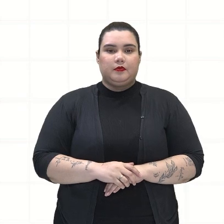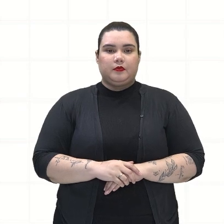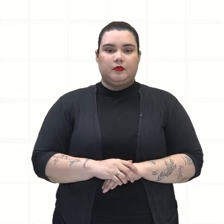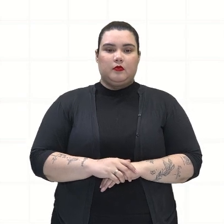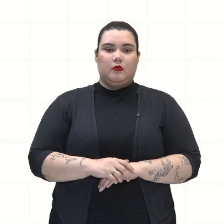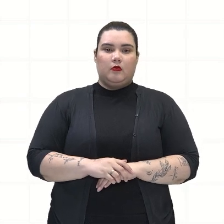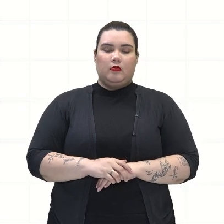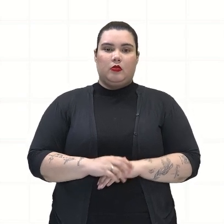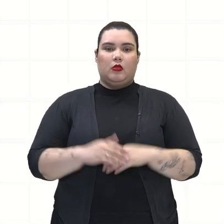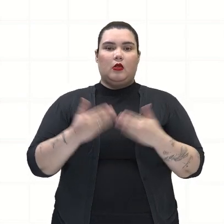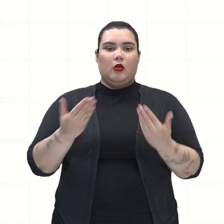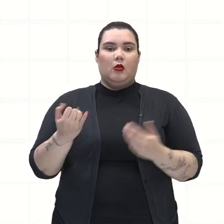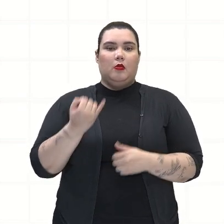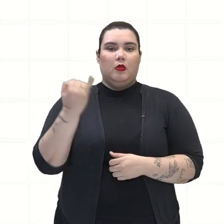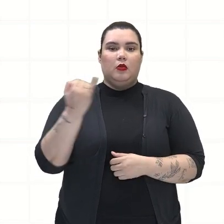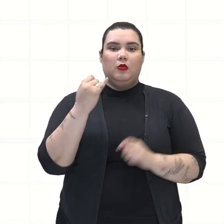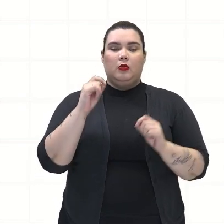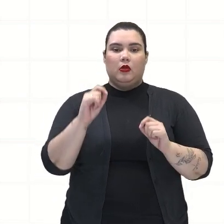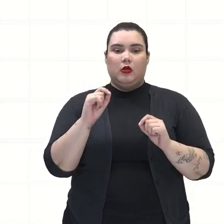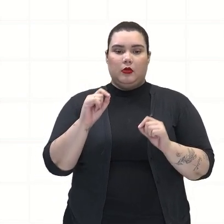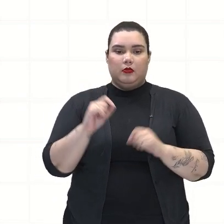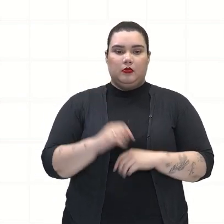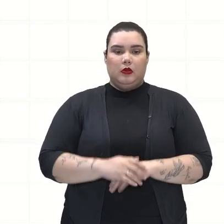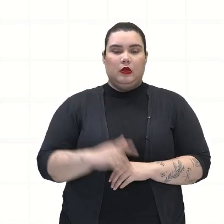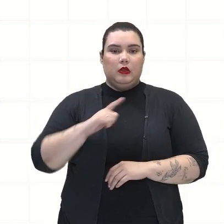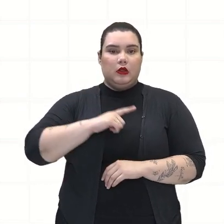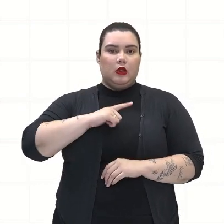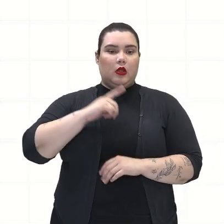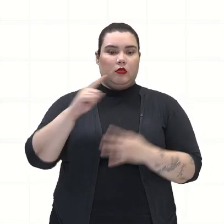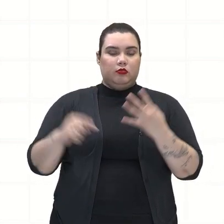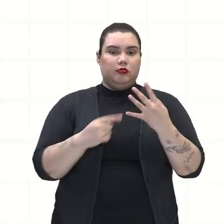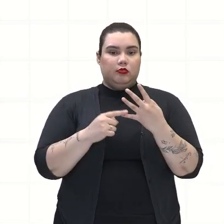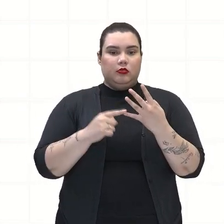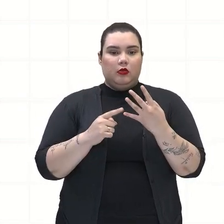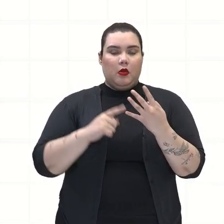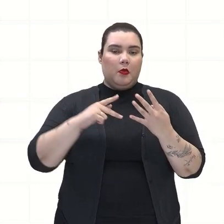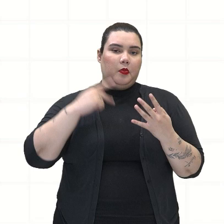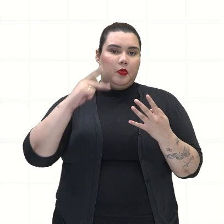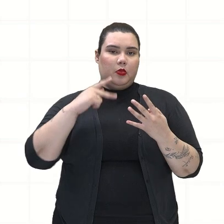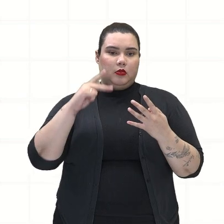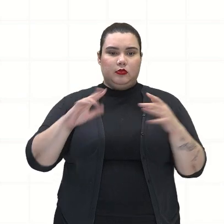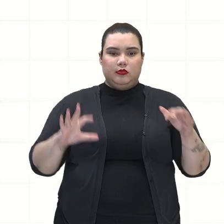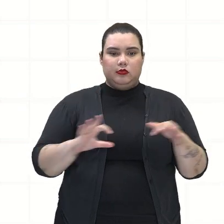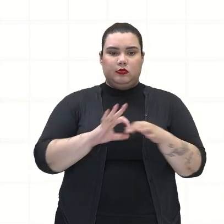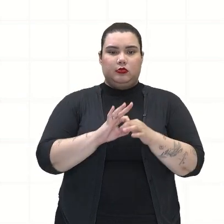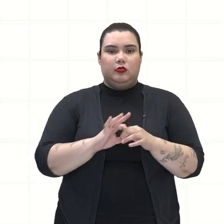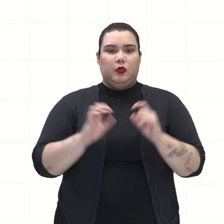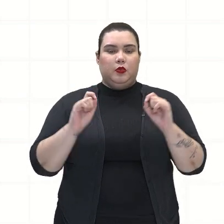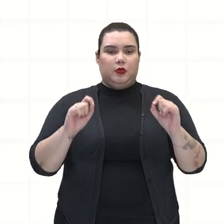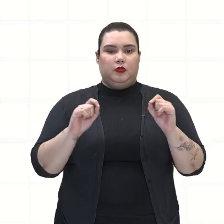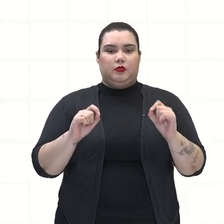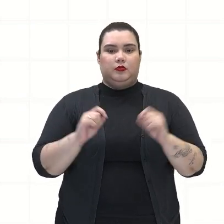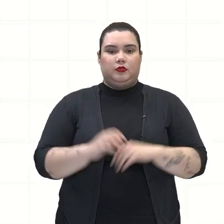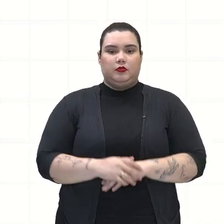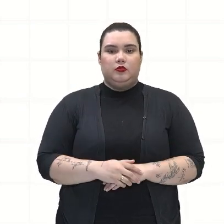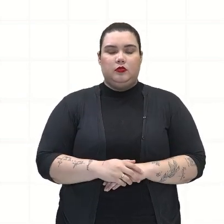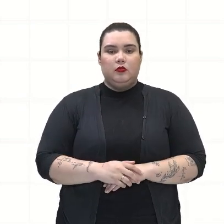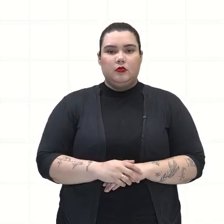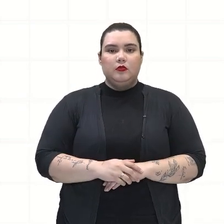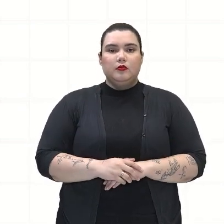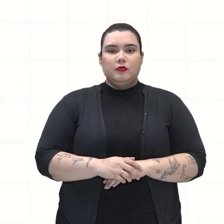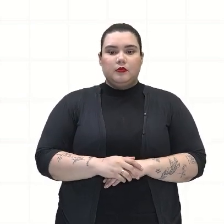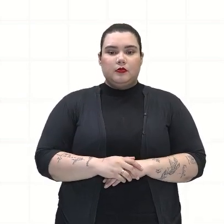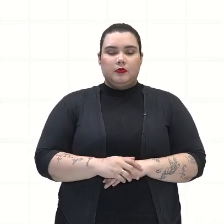ponto importante, existia uma política chamada, né, atrelada a toda